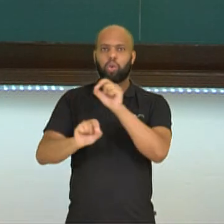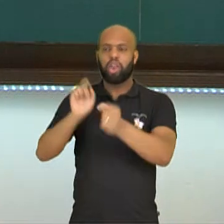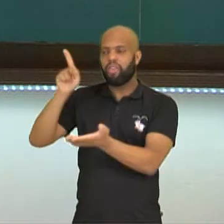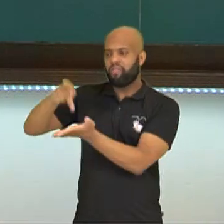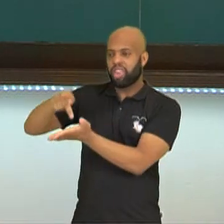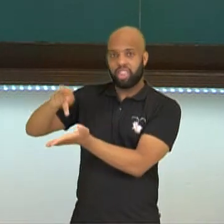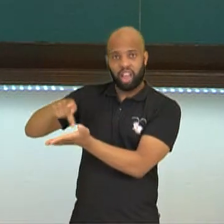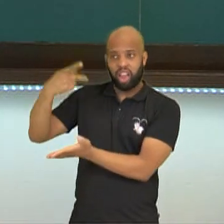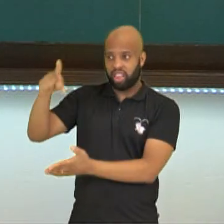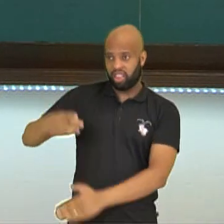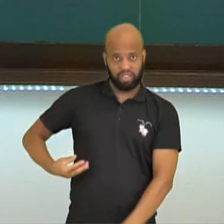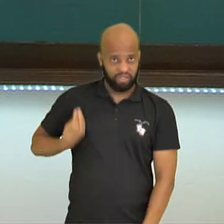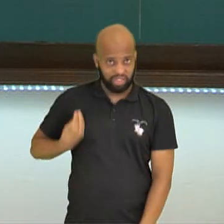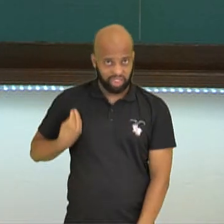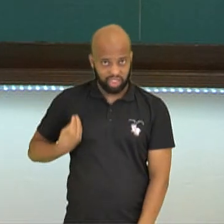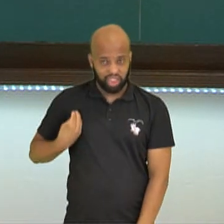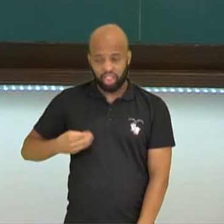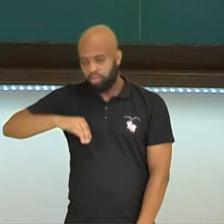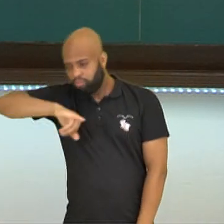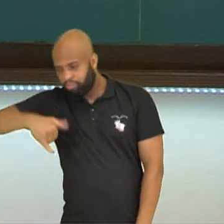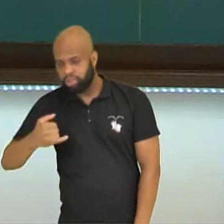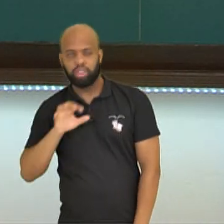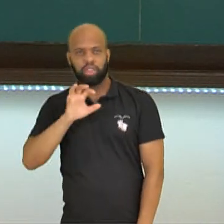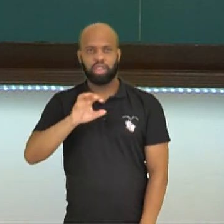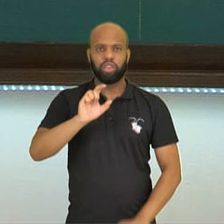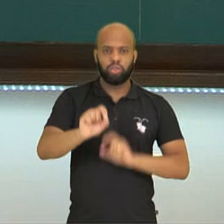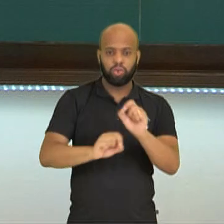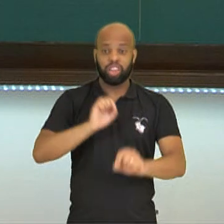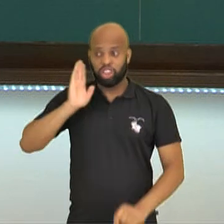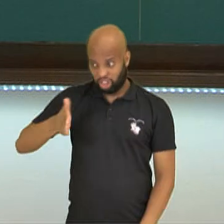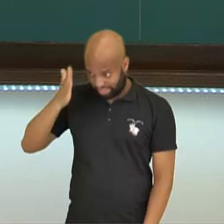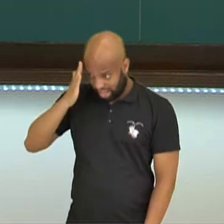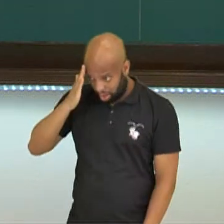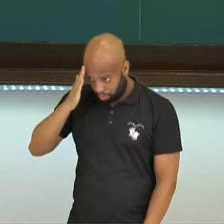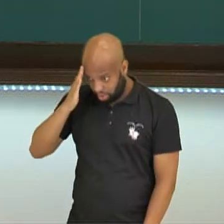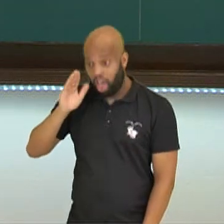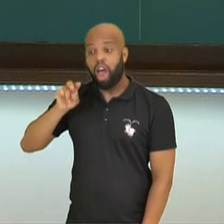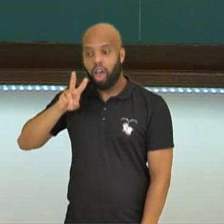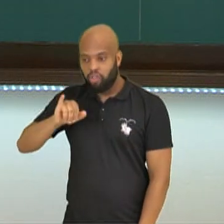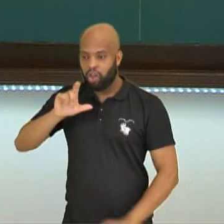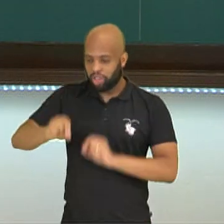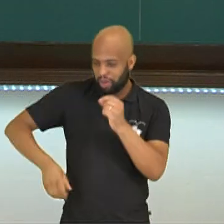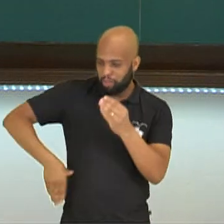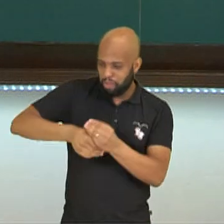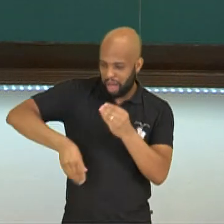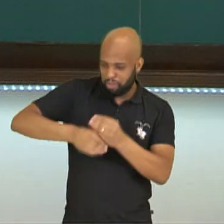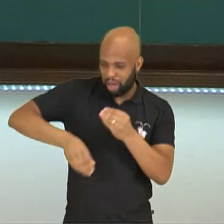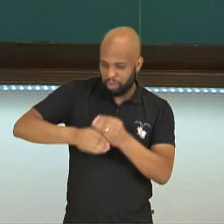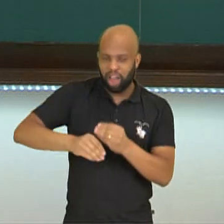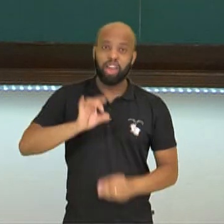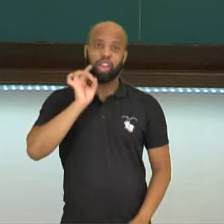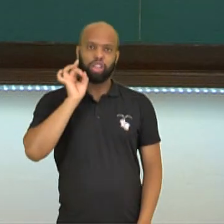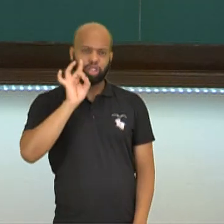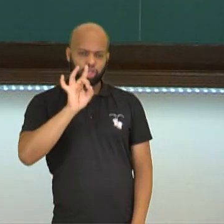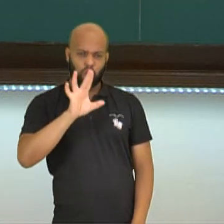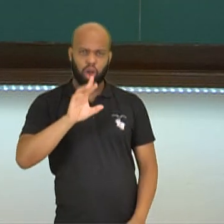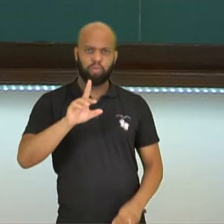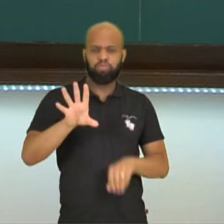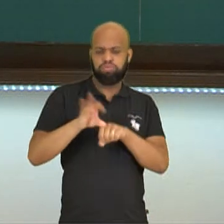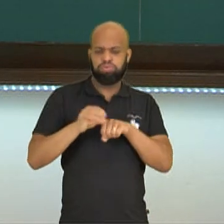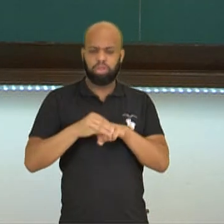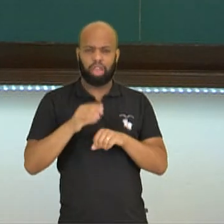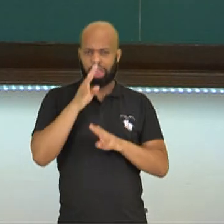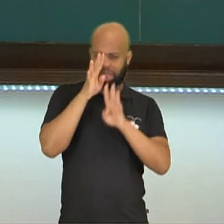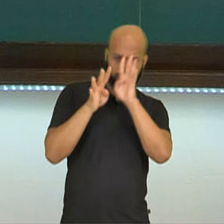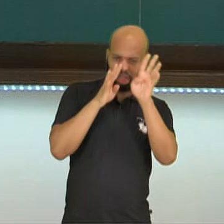realidade dele, e ir aproveitando as coisas que ele já sabe, não trazendo para a escola somente conhecimentos aleatórios